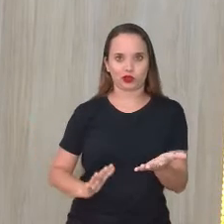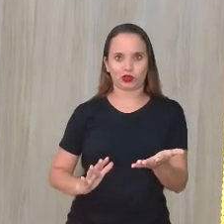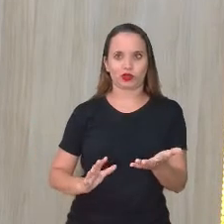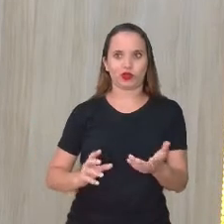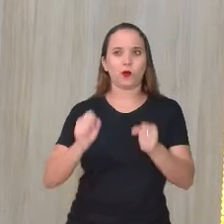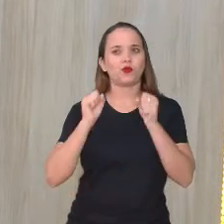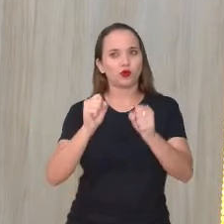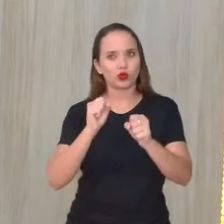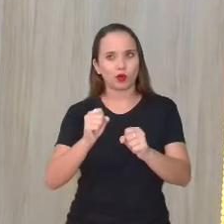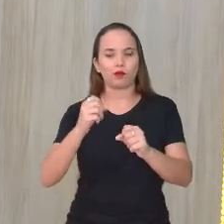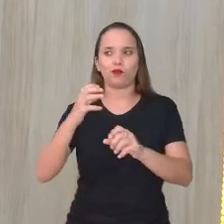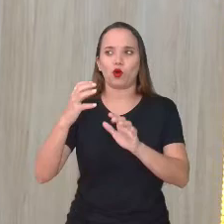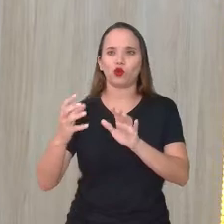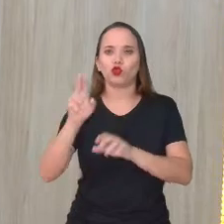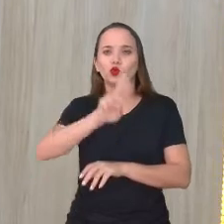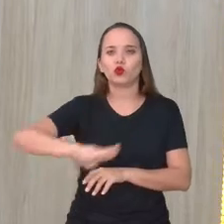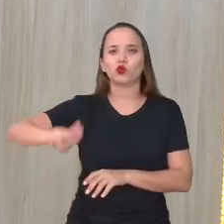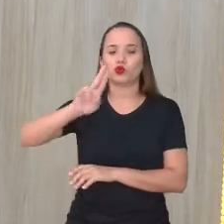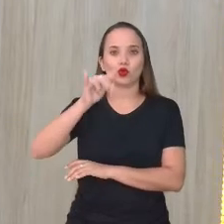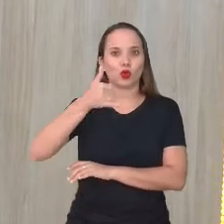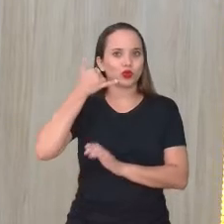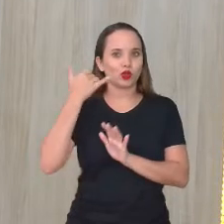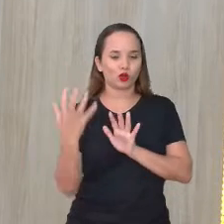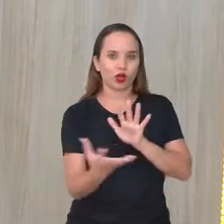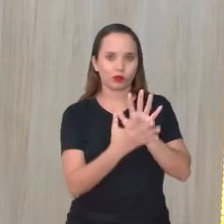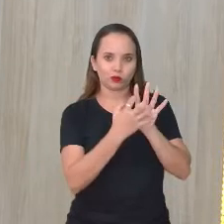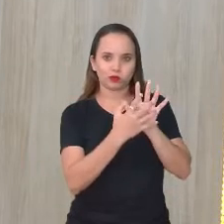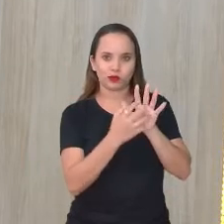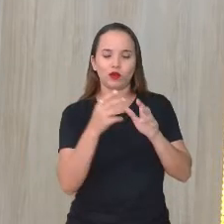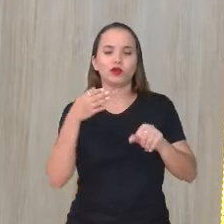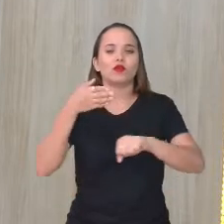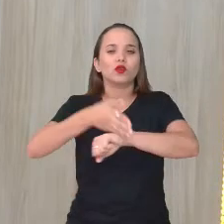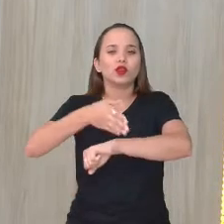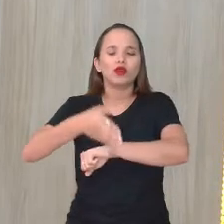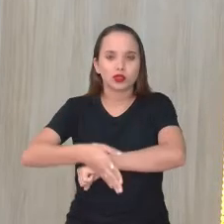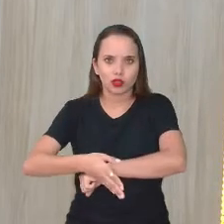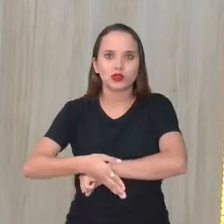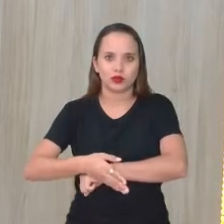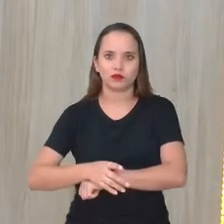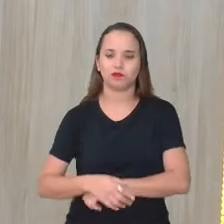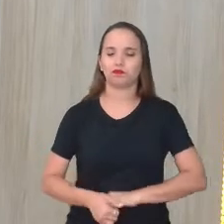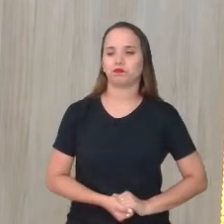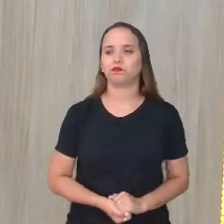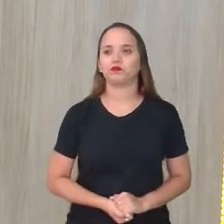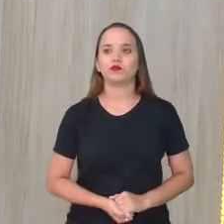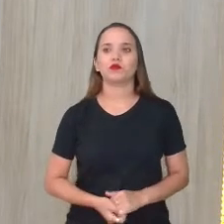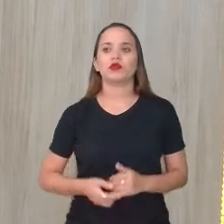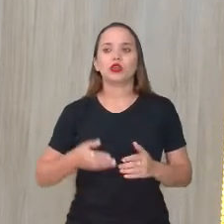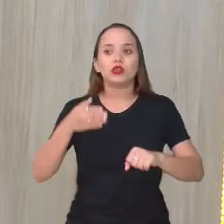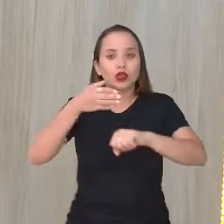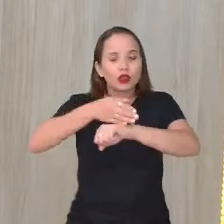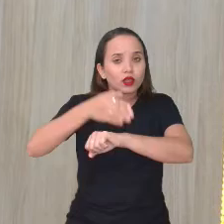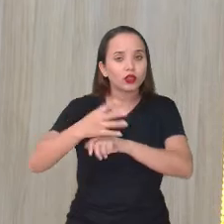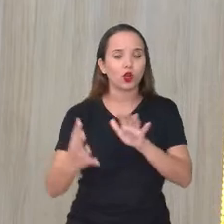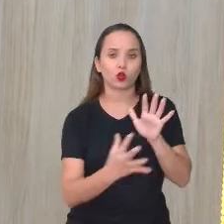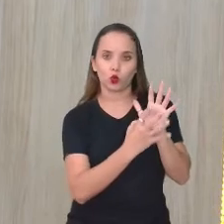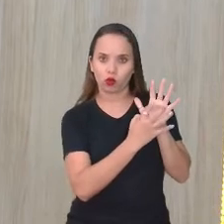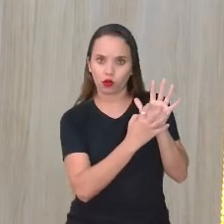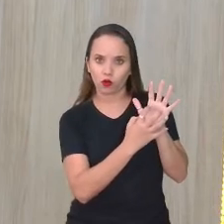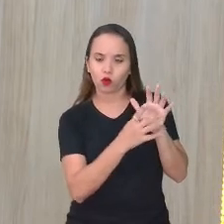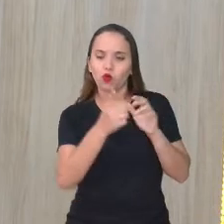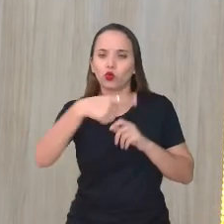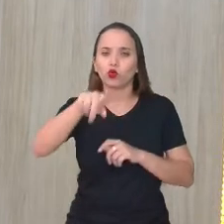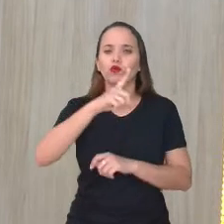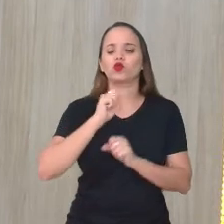podem aproximar aí o celular de vocês, e aí vão ter acesso aí a esse QR Code, tá? E aí, acessando esse QR Code, vocês